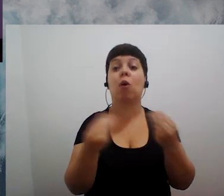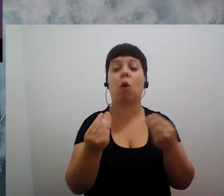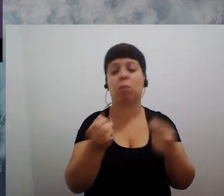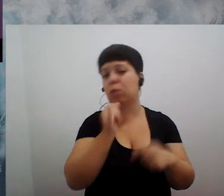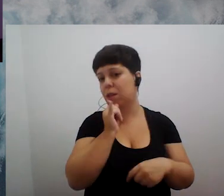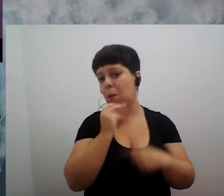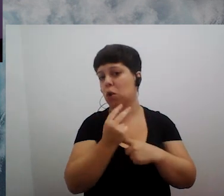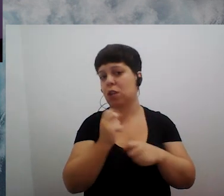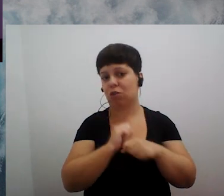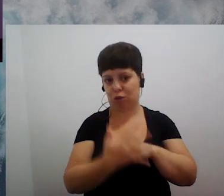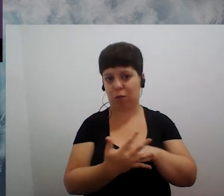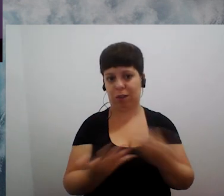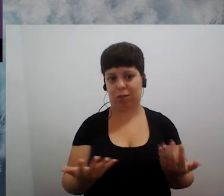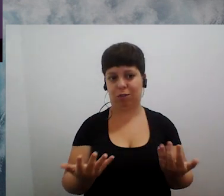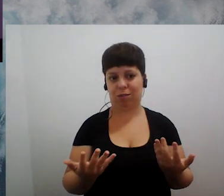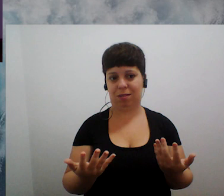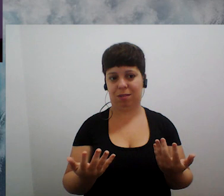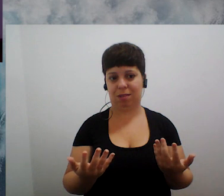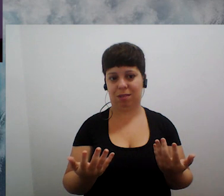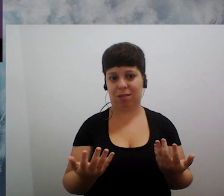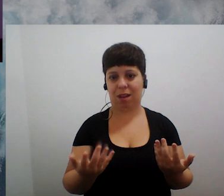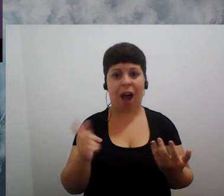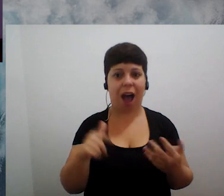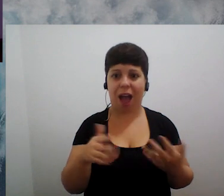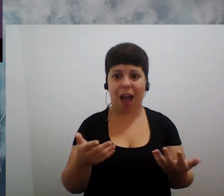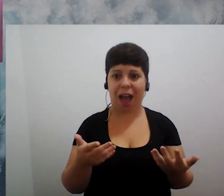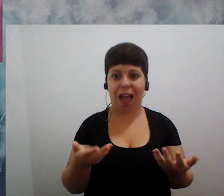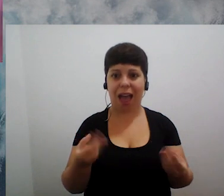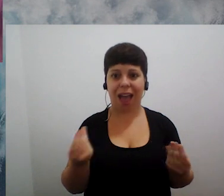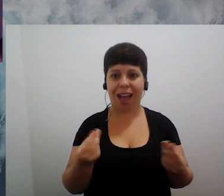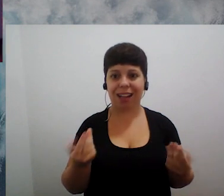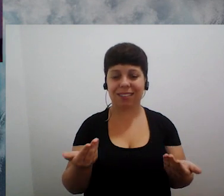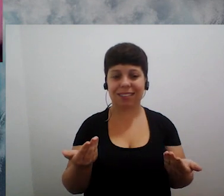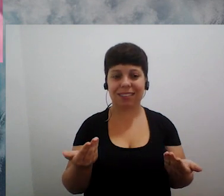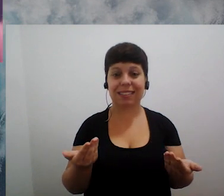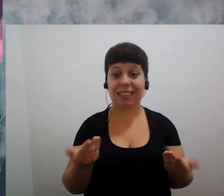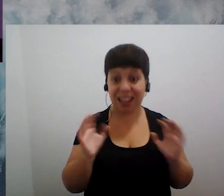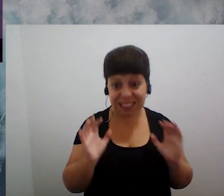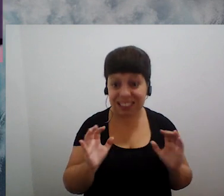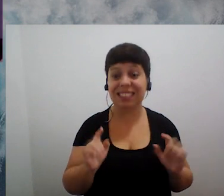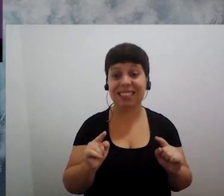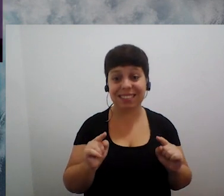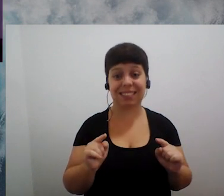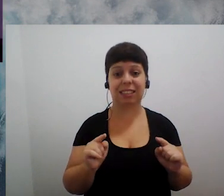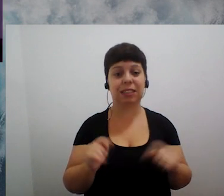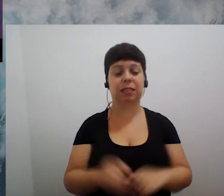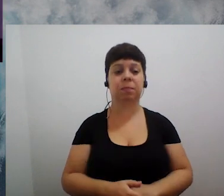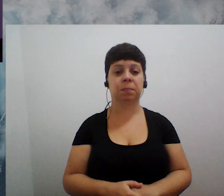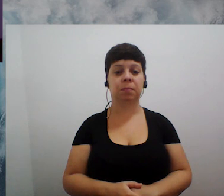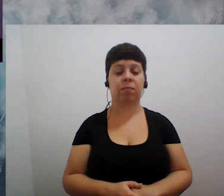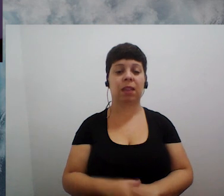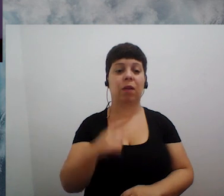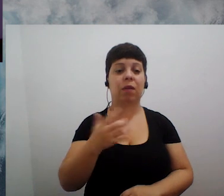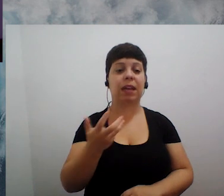lavar a mão? Né? Para você se proteger da Covid. Né? São coisas tão extremas